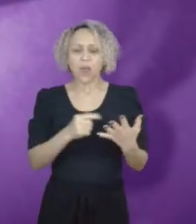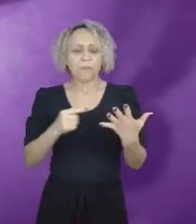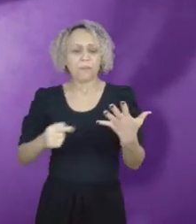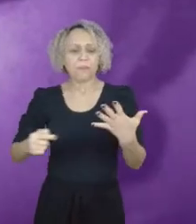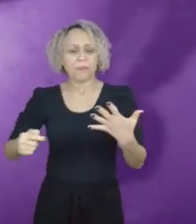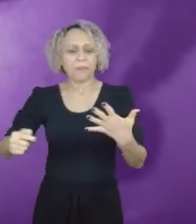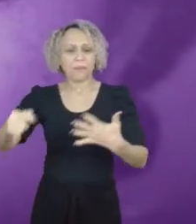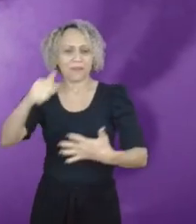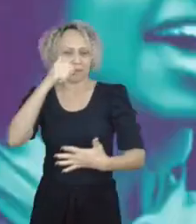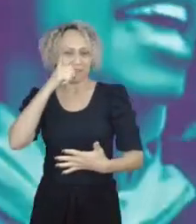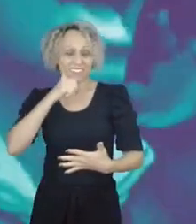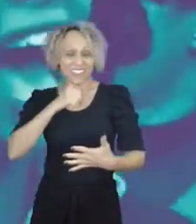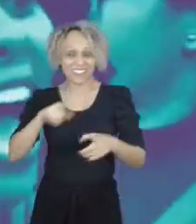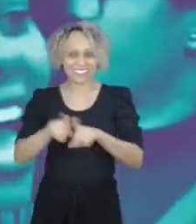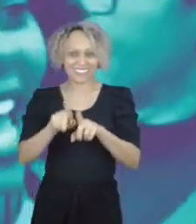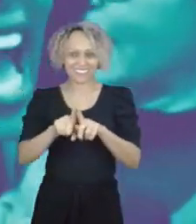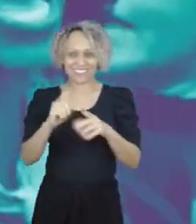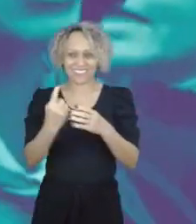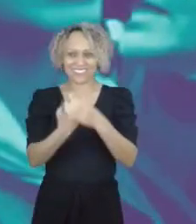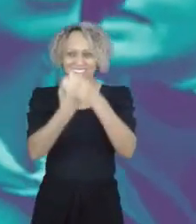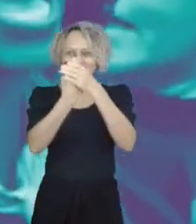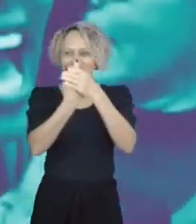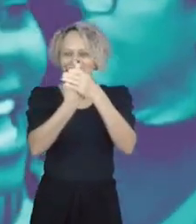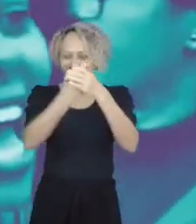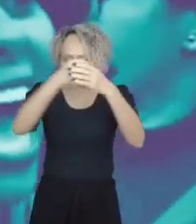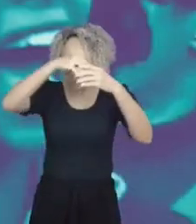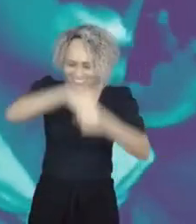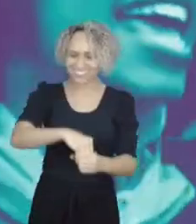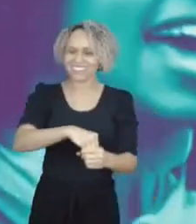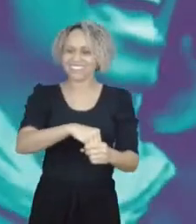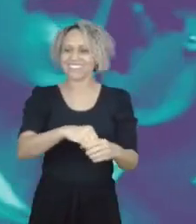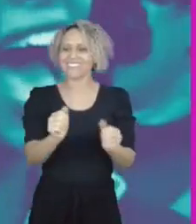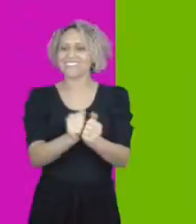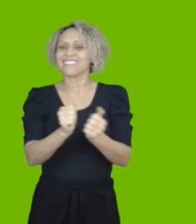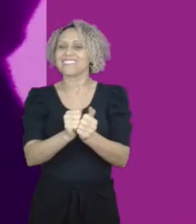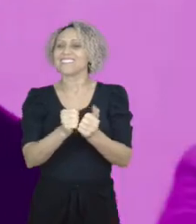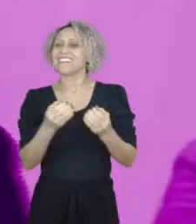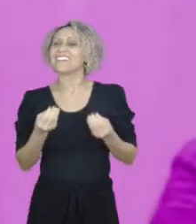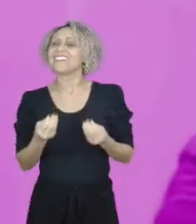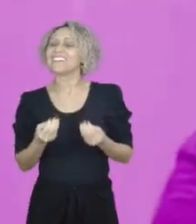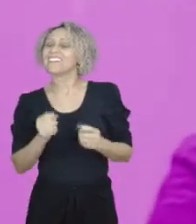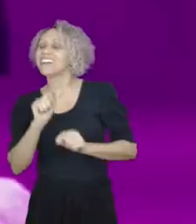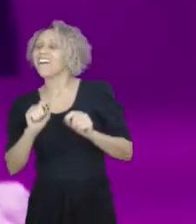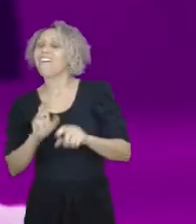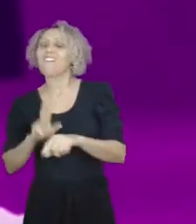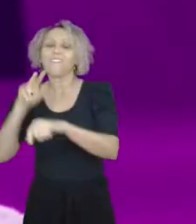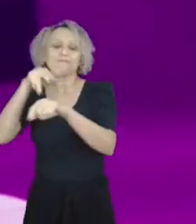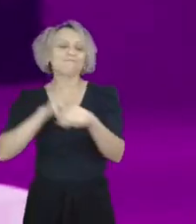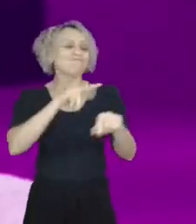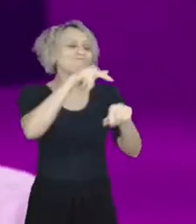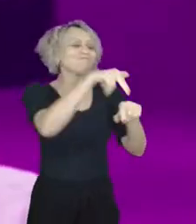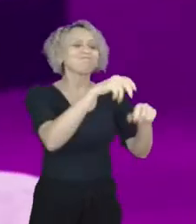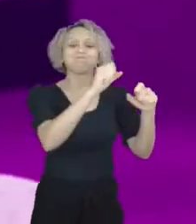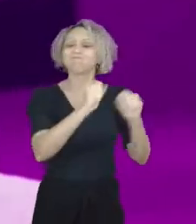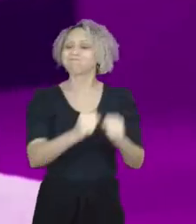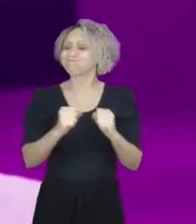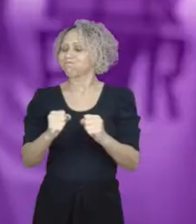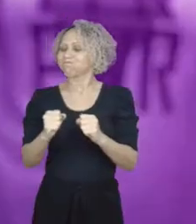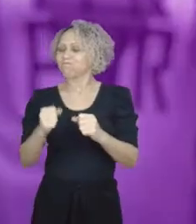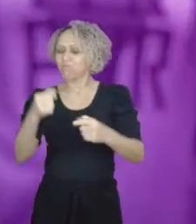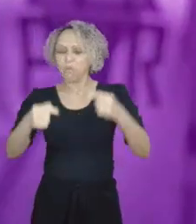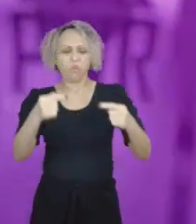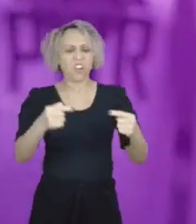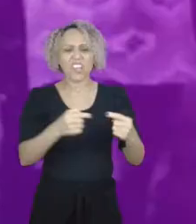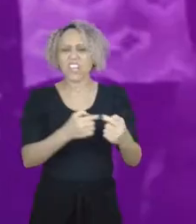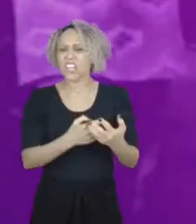Eu sou uma delas, são elas por elas, ocupando os espaços de poder.